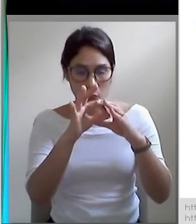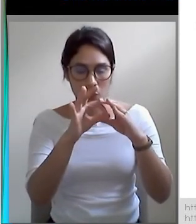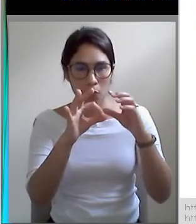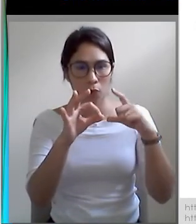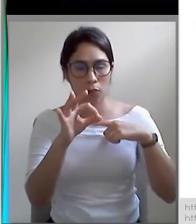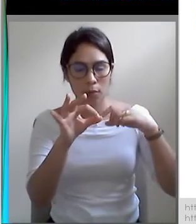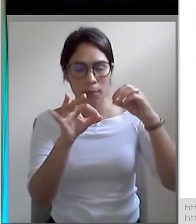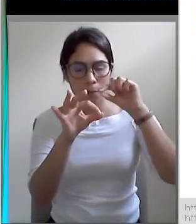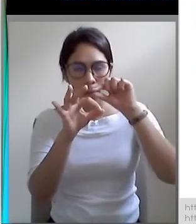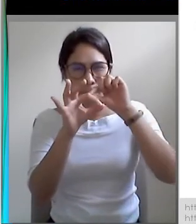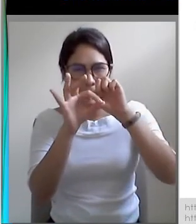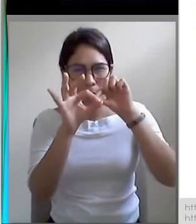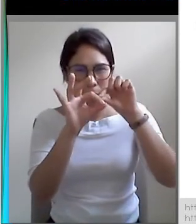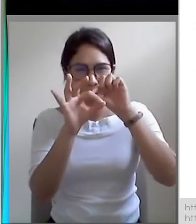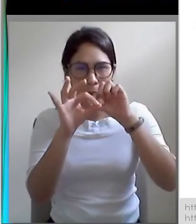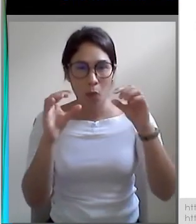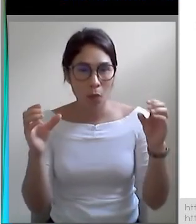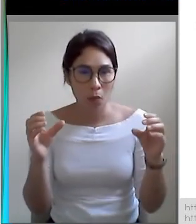incompletos.